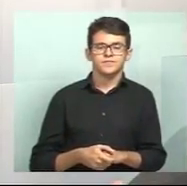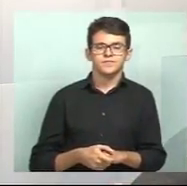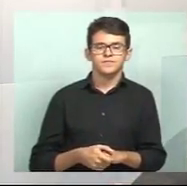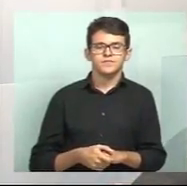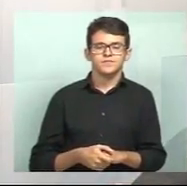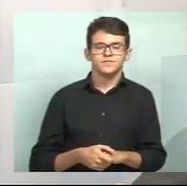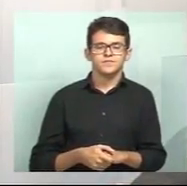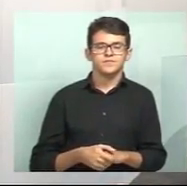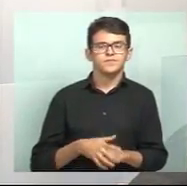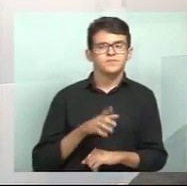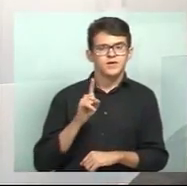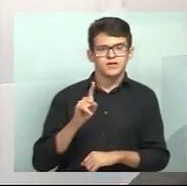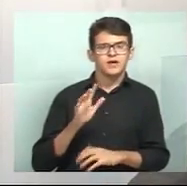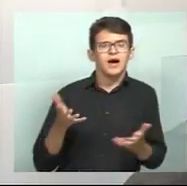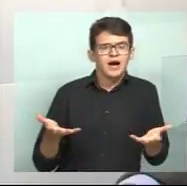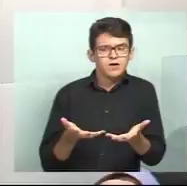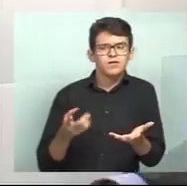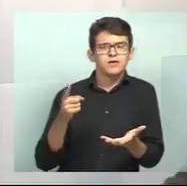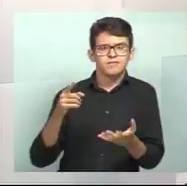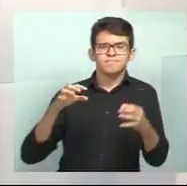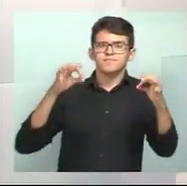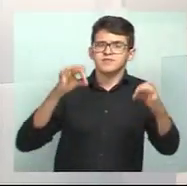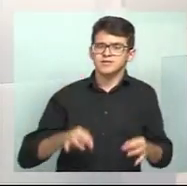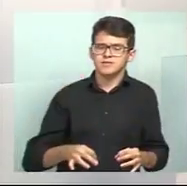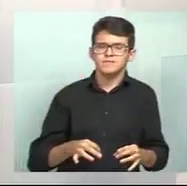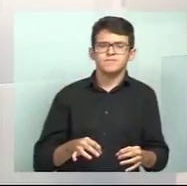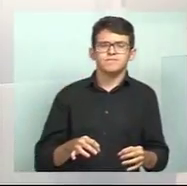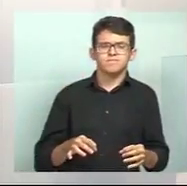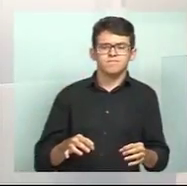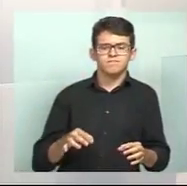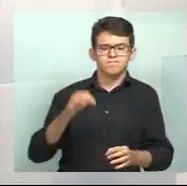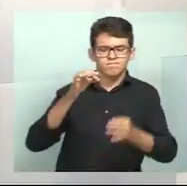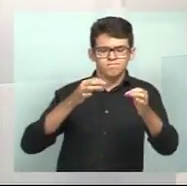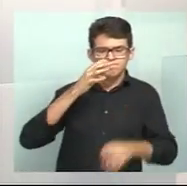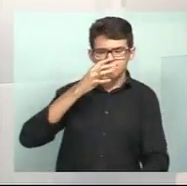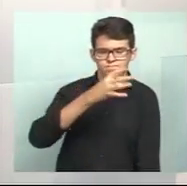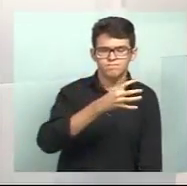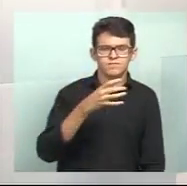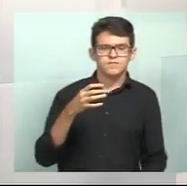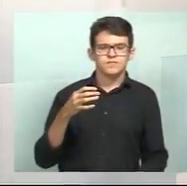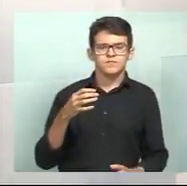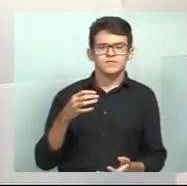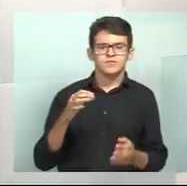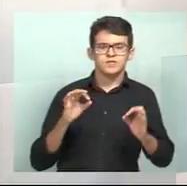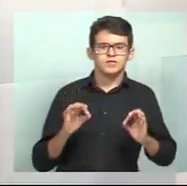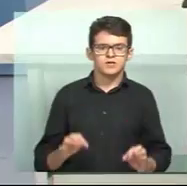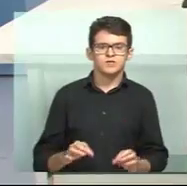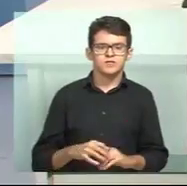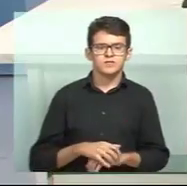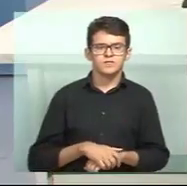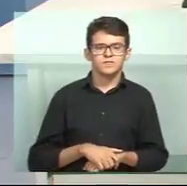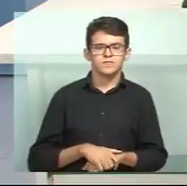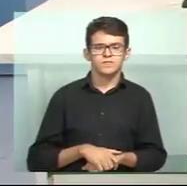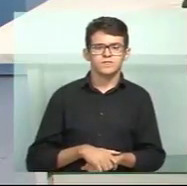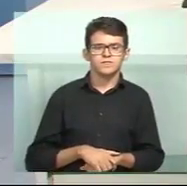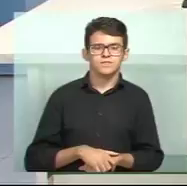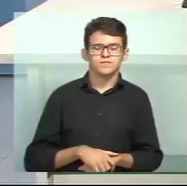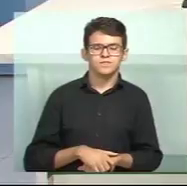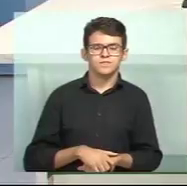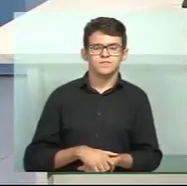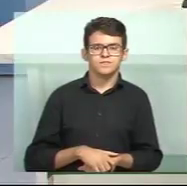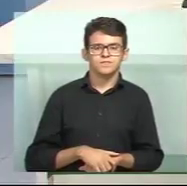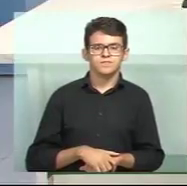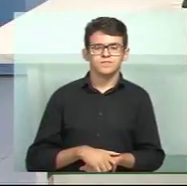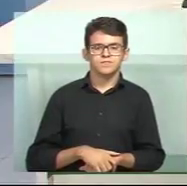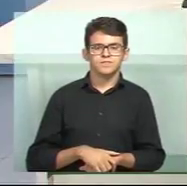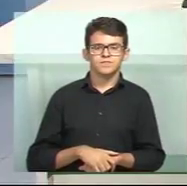está corretíssima. Mas ela está tomando a decisão aqui agora, você falar, ou tem ainda um tempinho, tem? Depois dá, ainda dá desse segundo